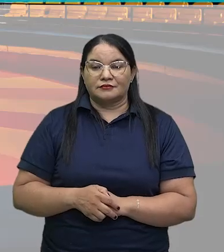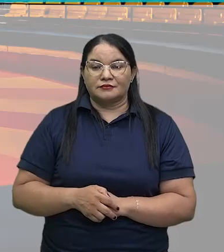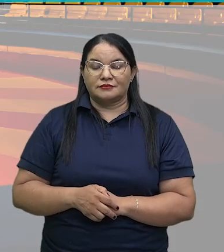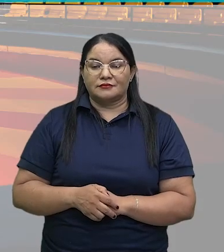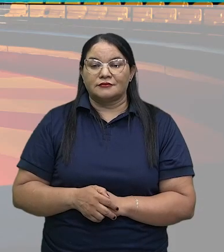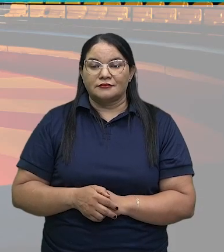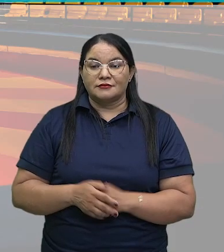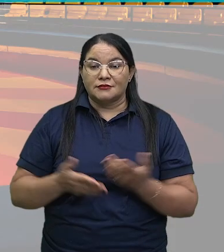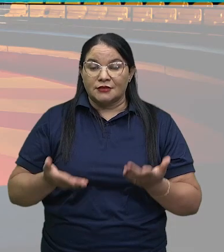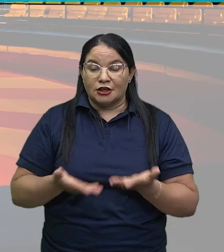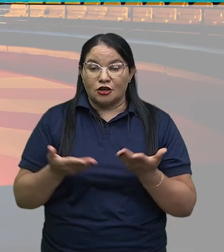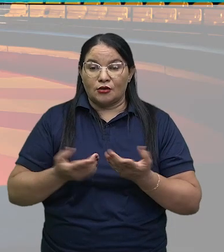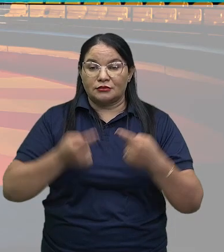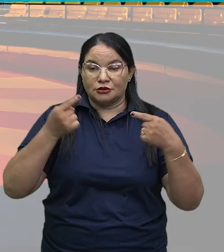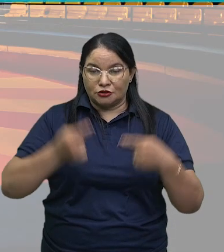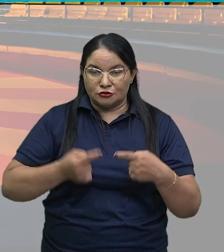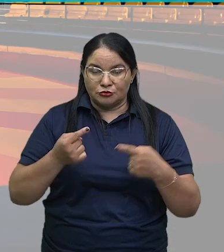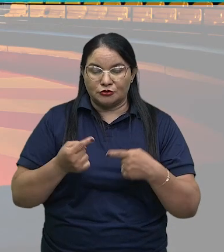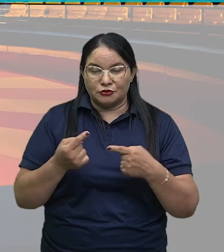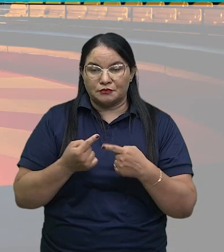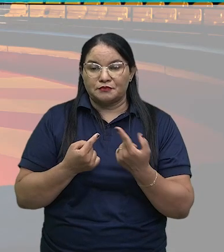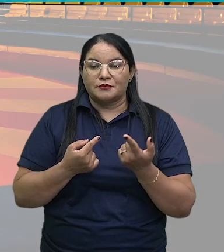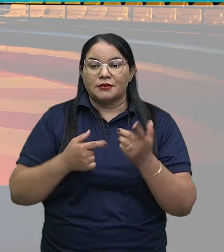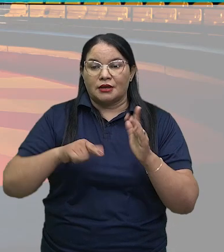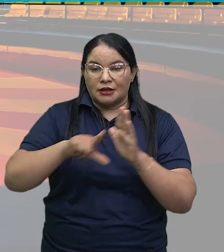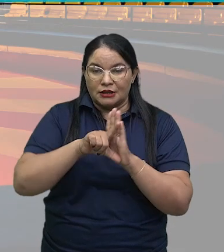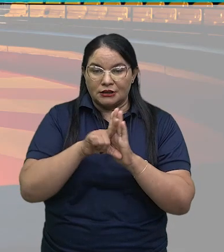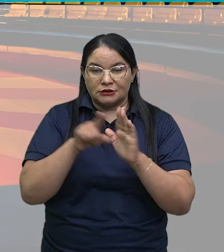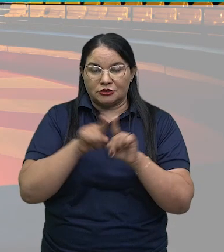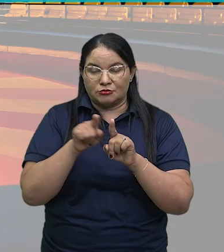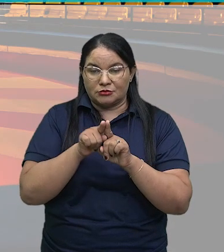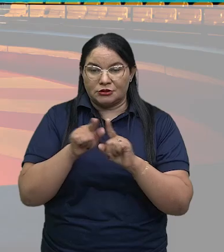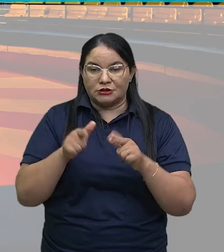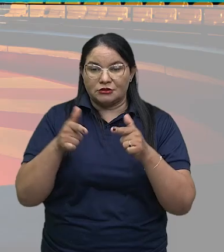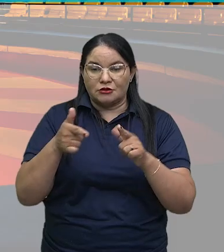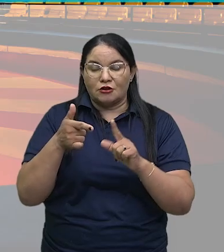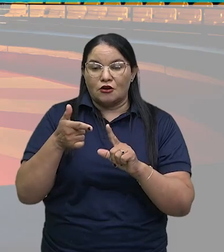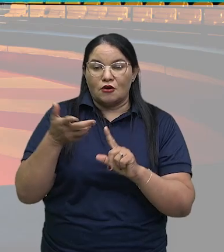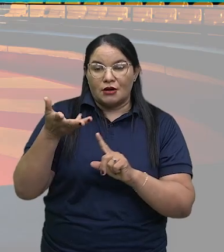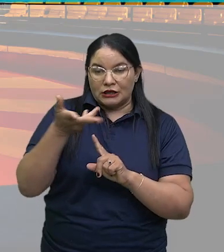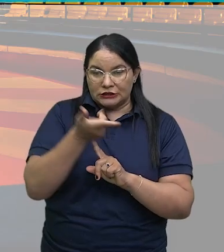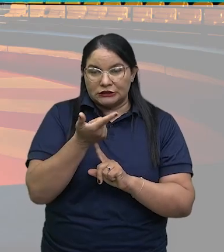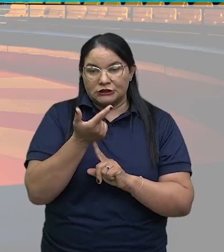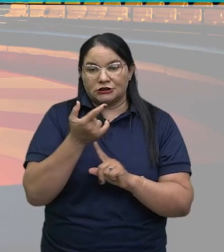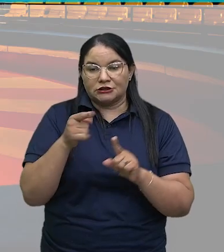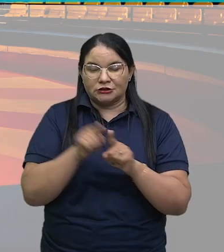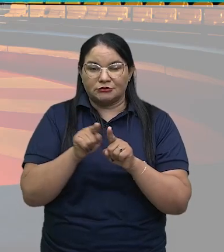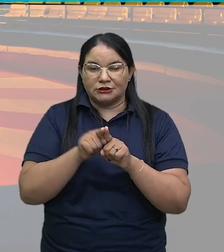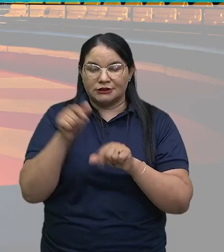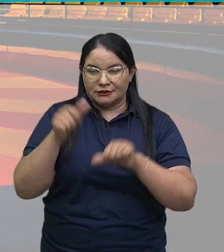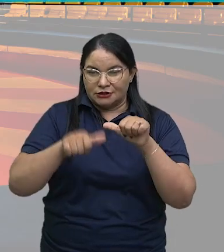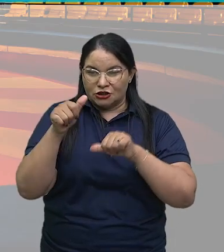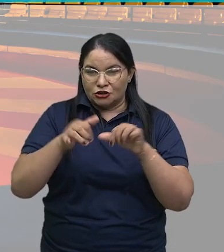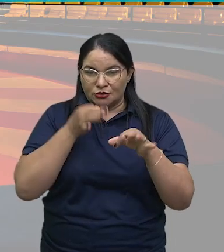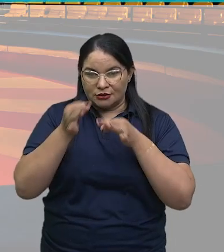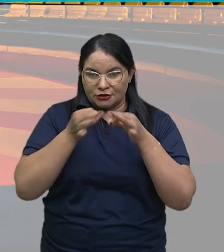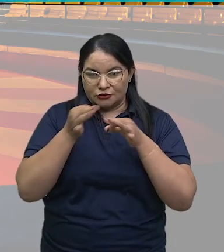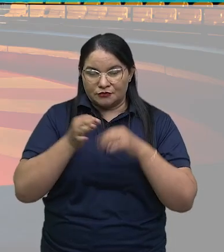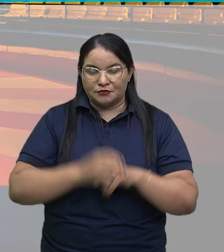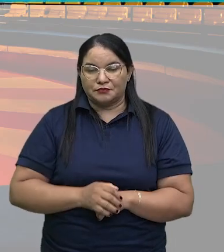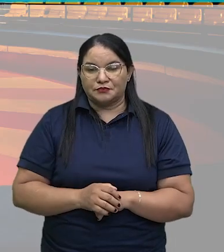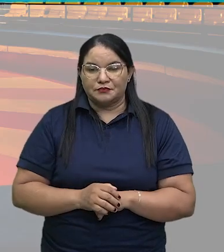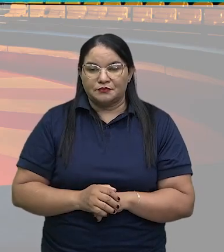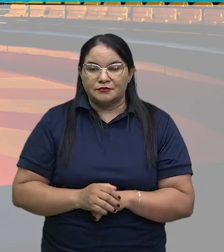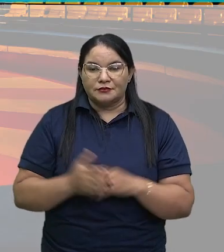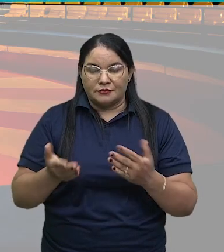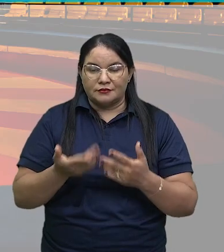Aí vamos falar agora sobre a disputa de legitimidade da prática artística, análise crítica. As disputas